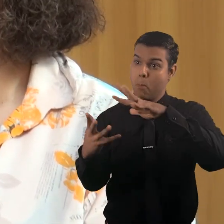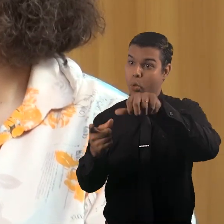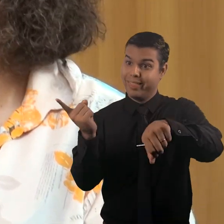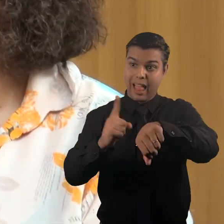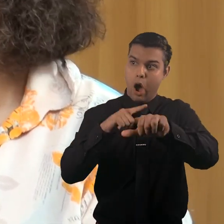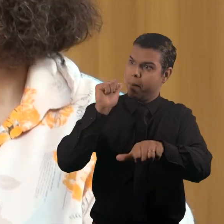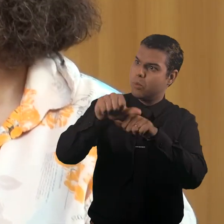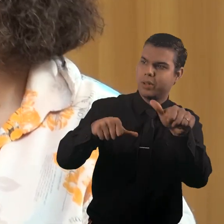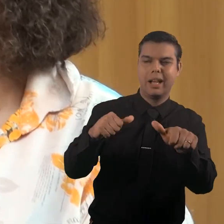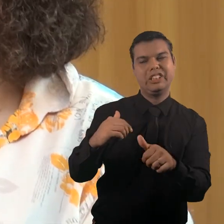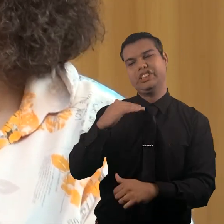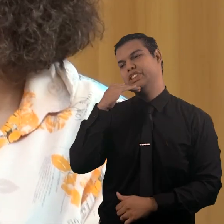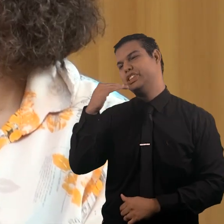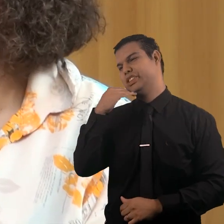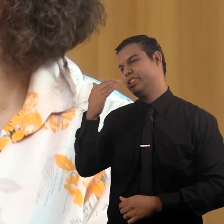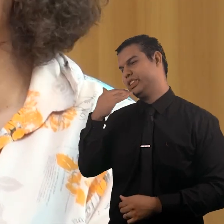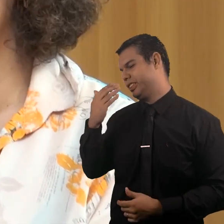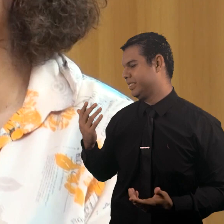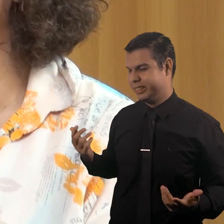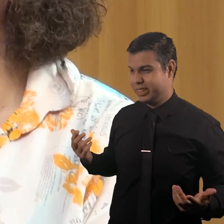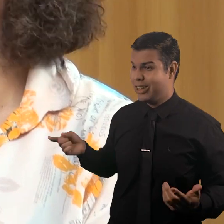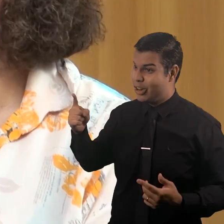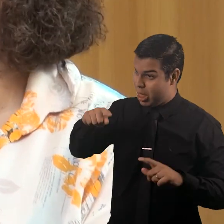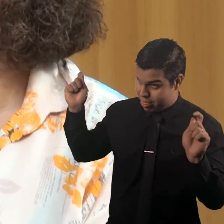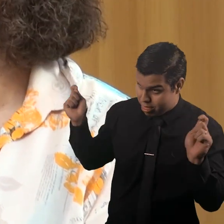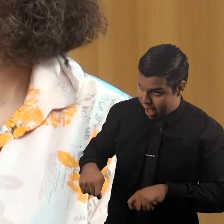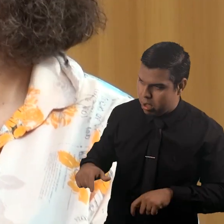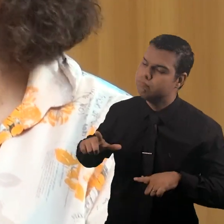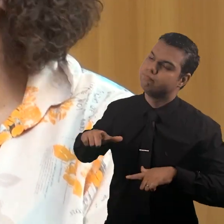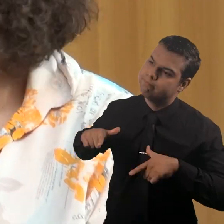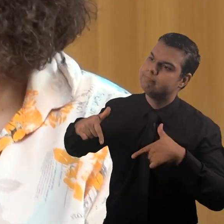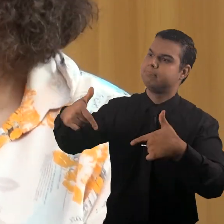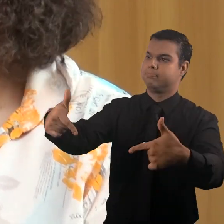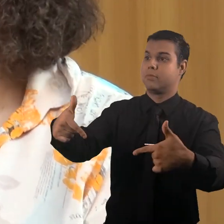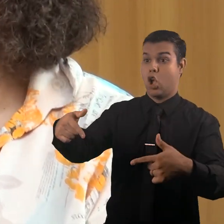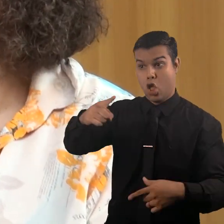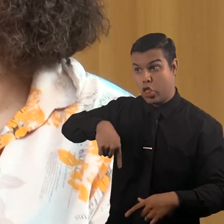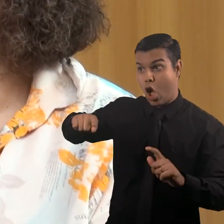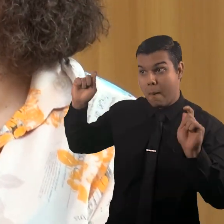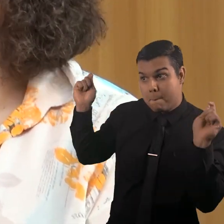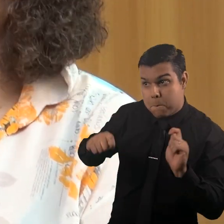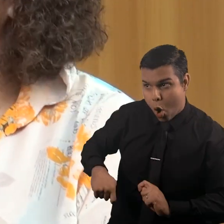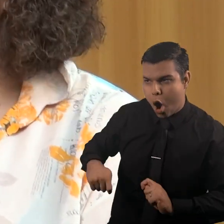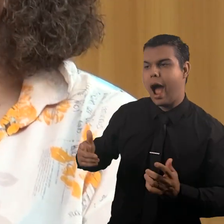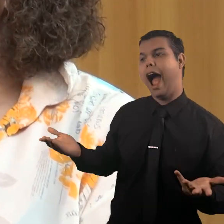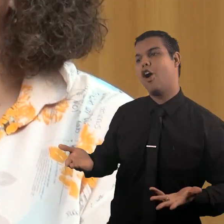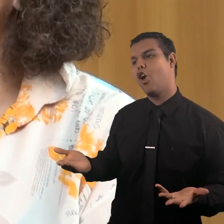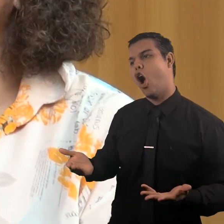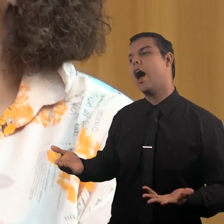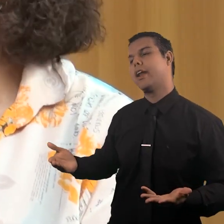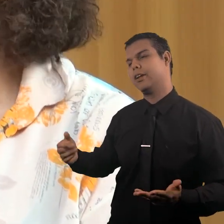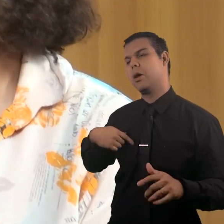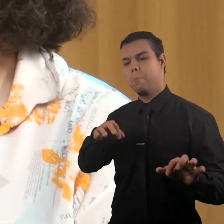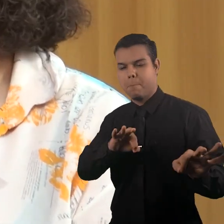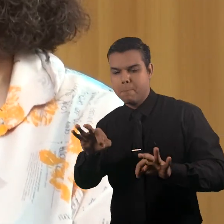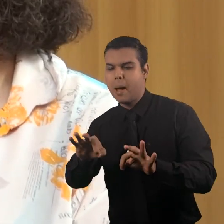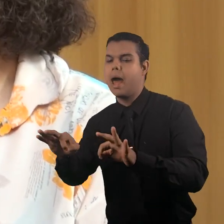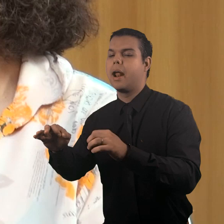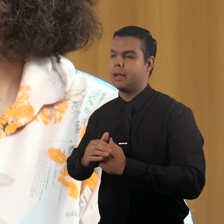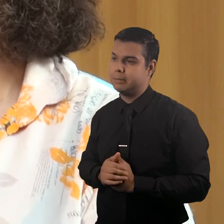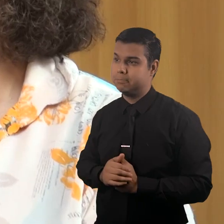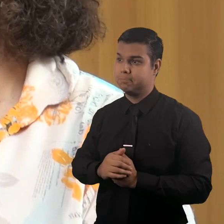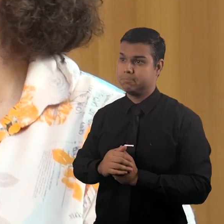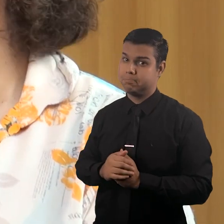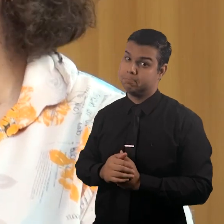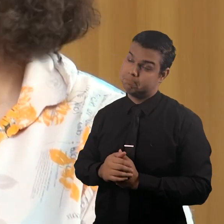quiser mudar o mundo de uma vez só, você não faz nada, você paralisa. Nós vamos fazer o que é possível. E dentro do nosso possível é isso que dá para fazer